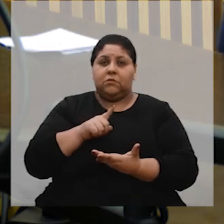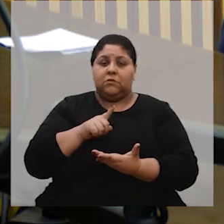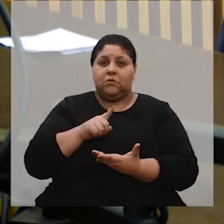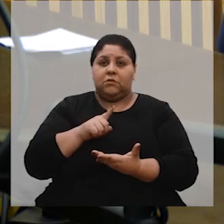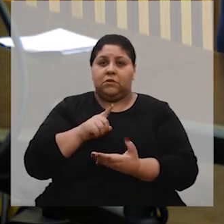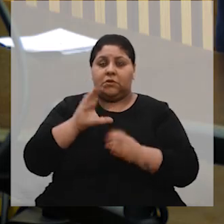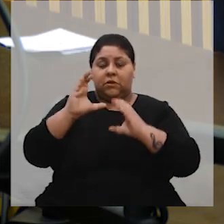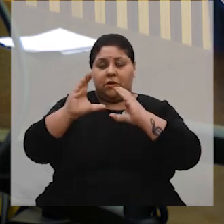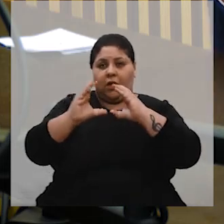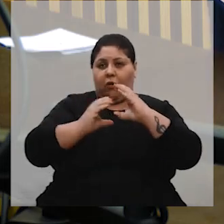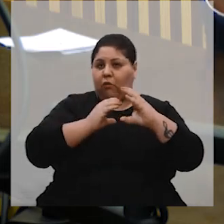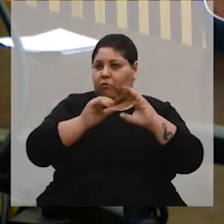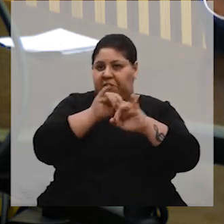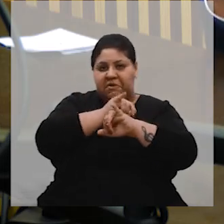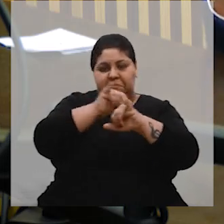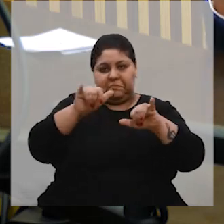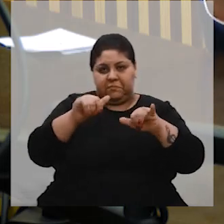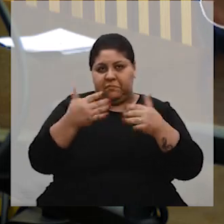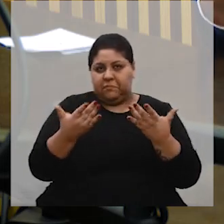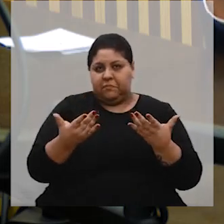na imprensa, né, de